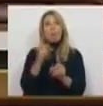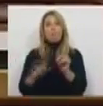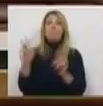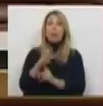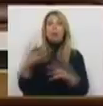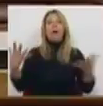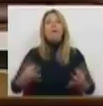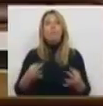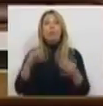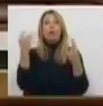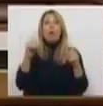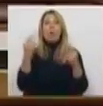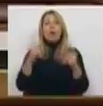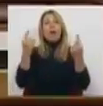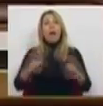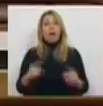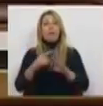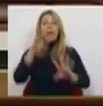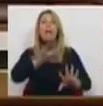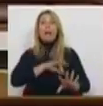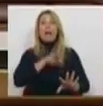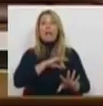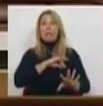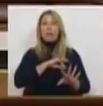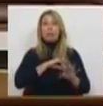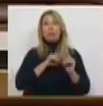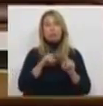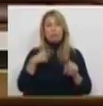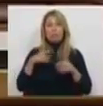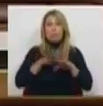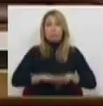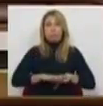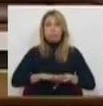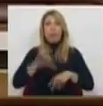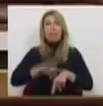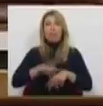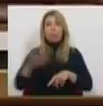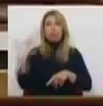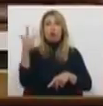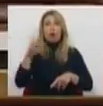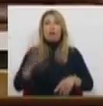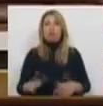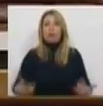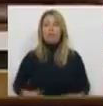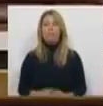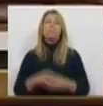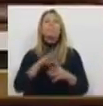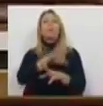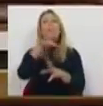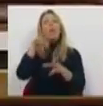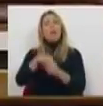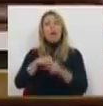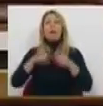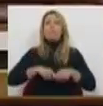visto descongelados os seus rendimentos ao longo do período da Troika. Aumentamos a abrangência daqueles que